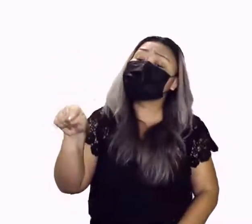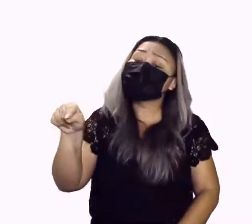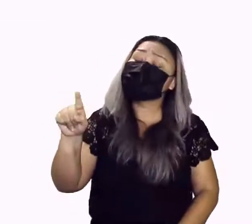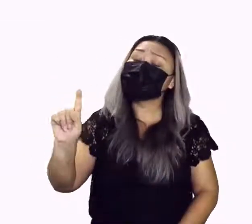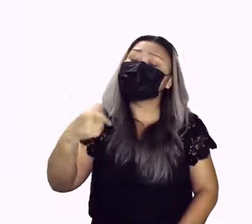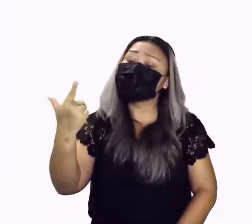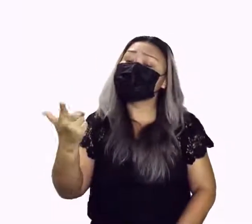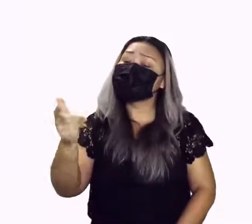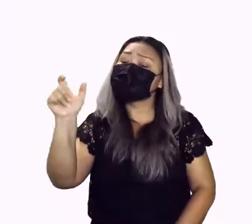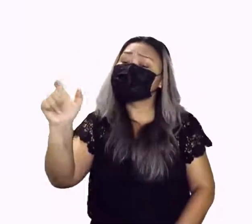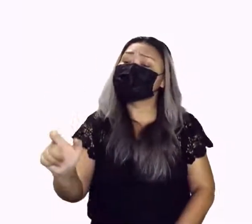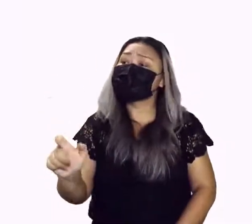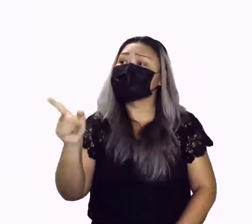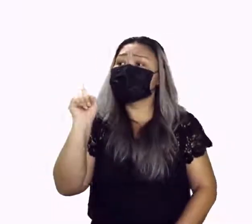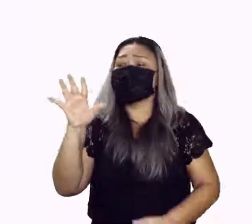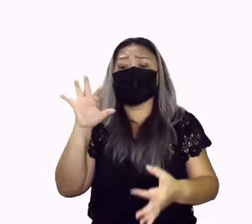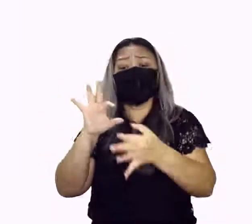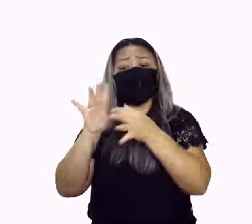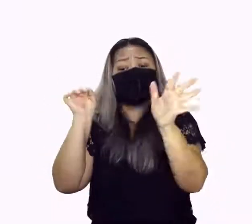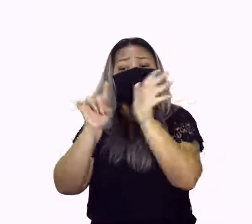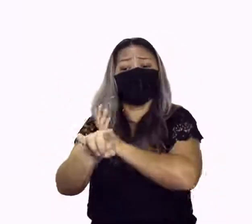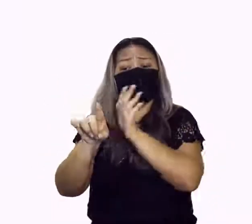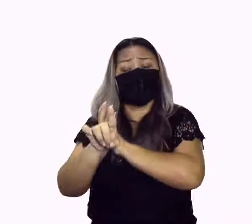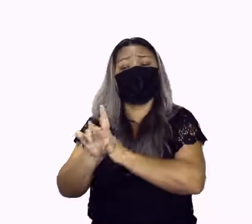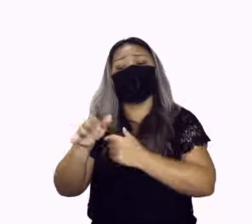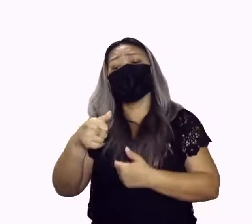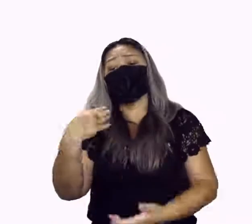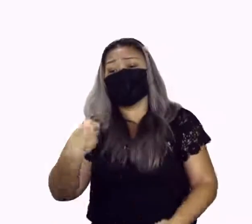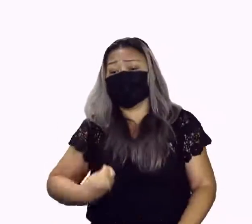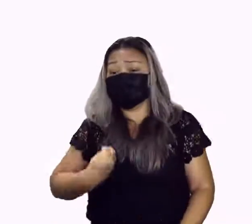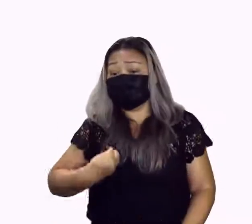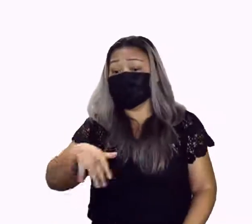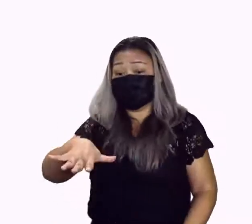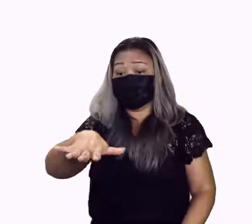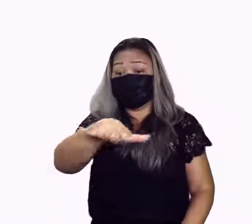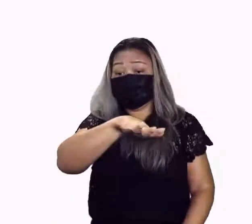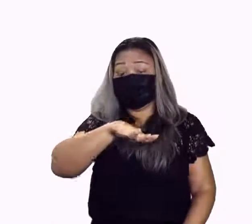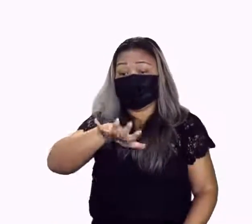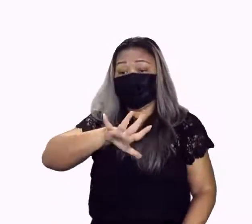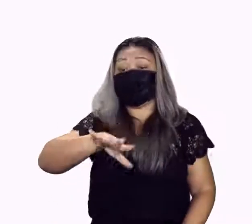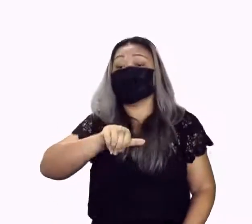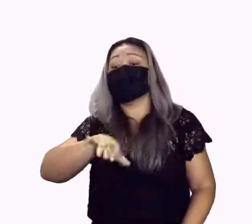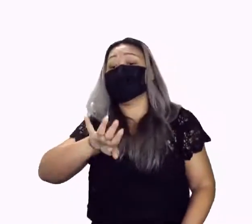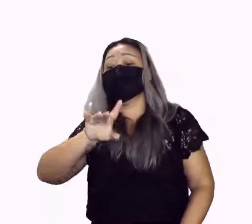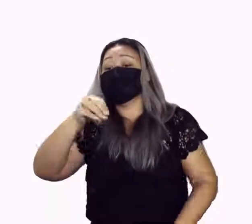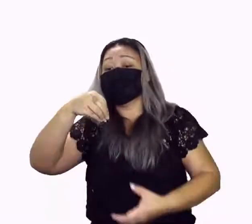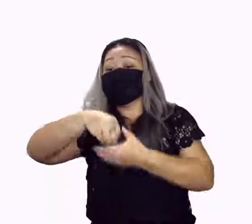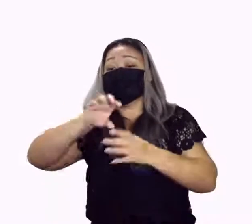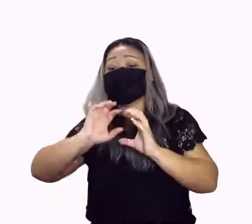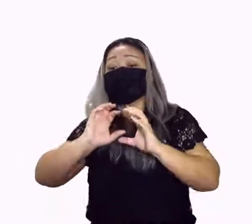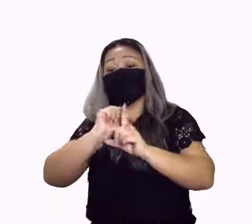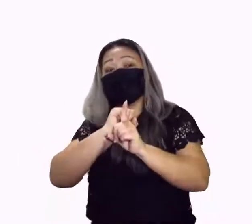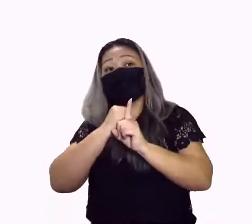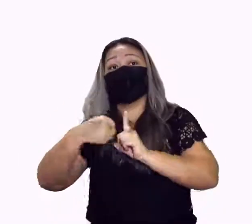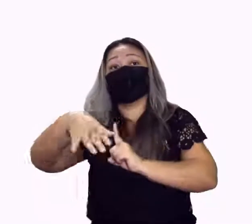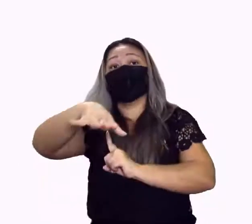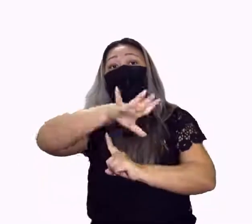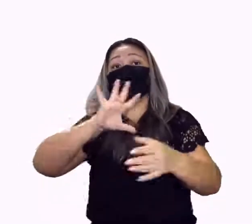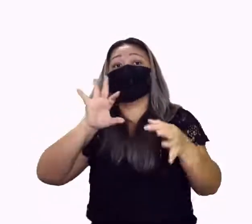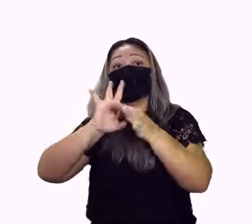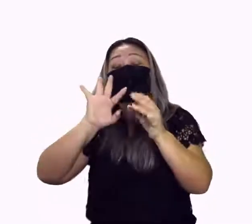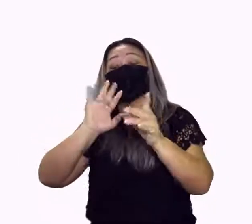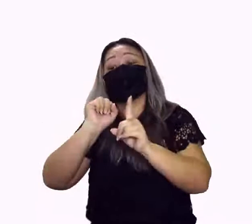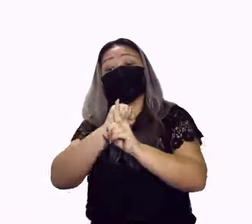Então, ela lida com questões relacionadas com o bem viver em sociedade. Assim como a sociologia, também a filosofia. Então, é